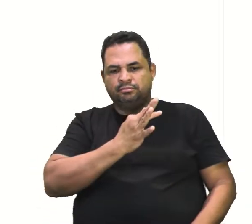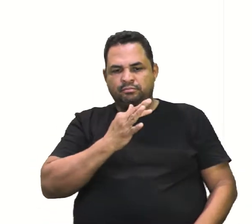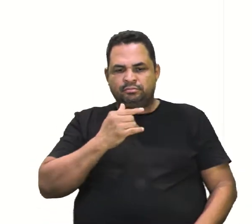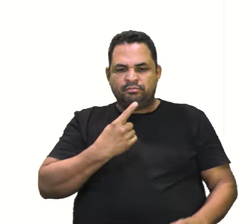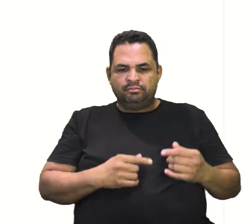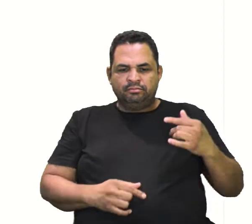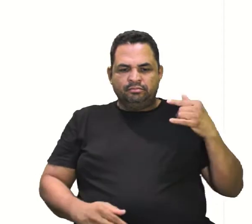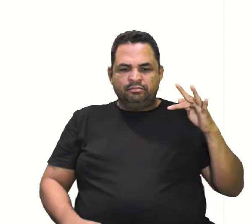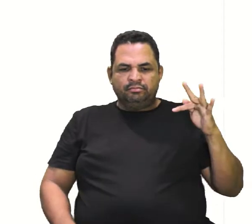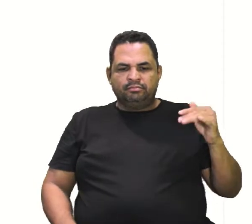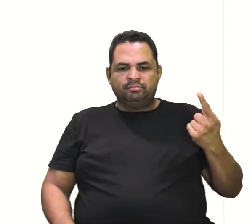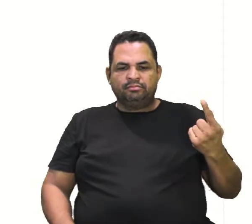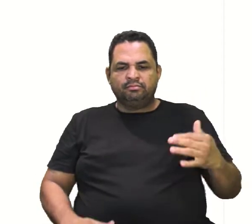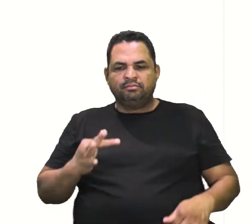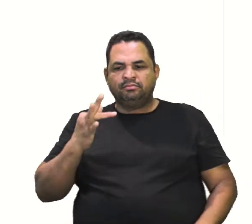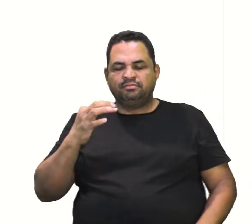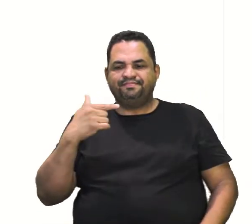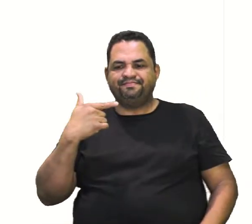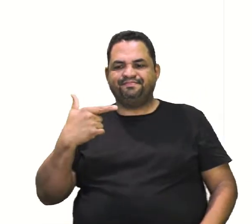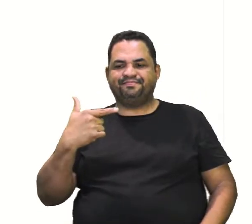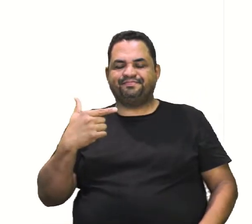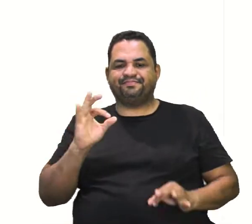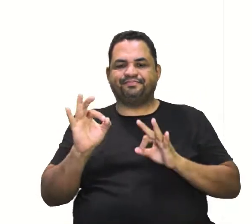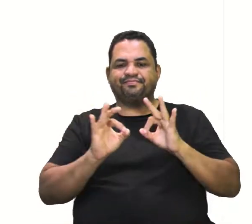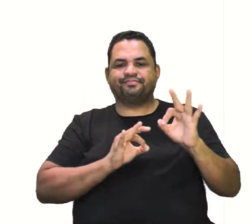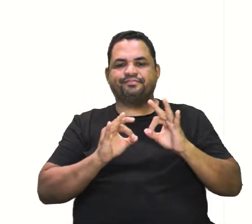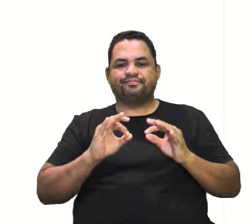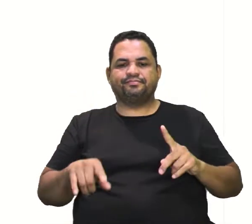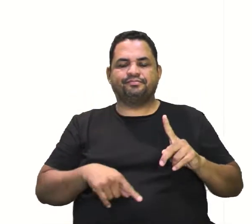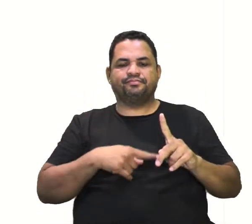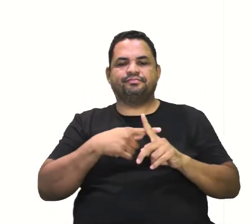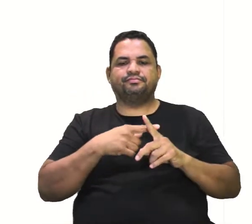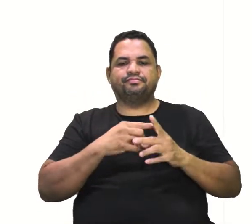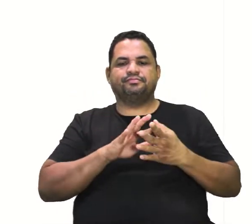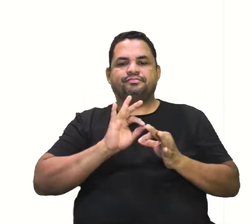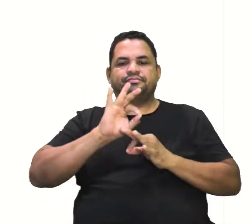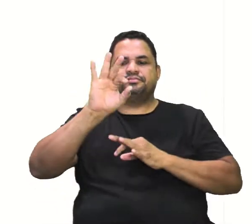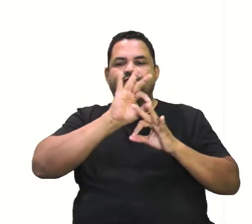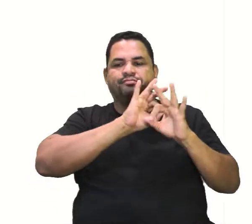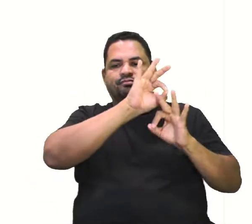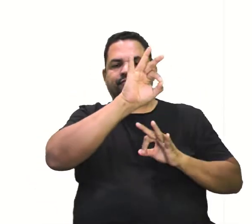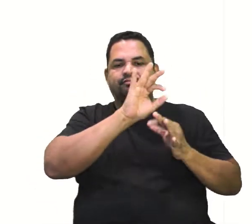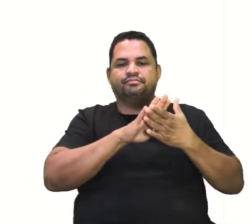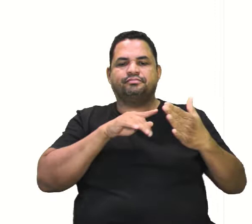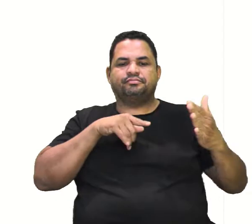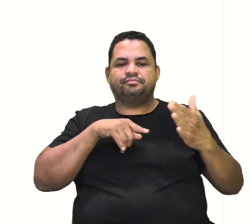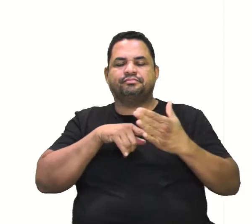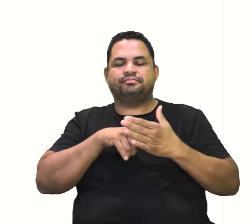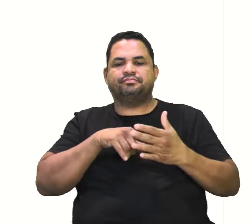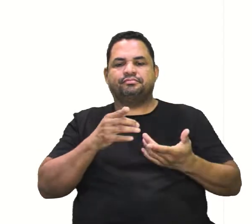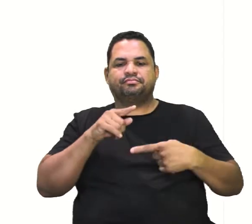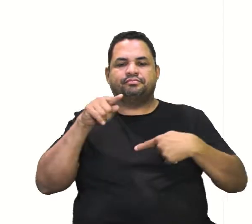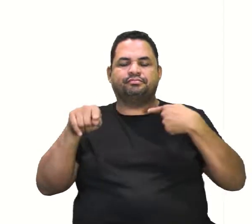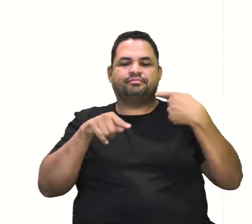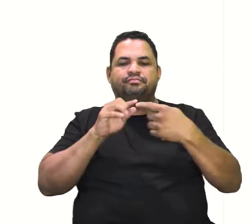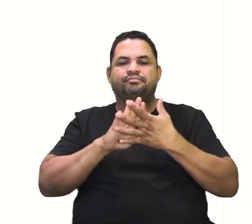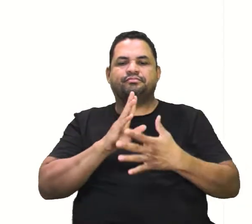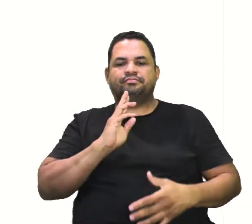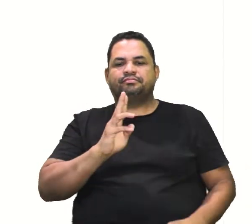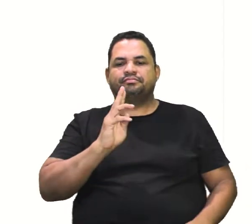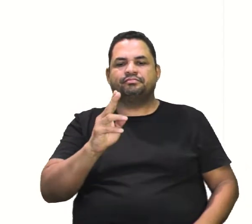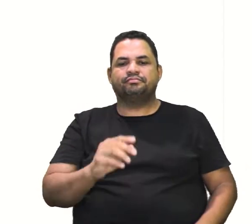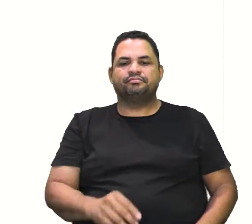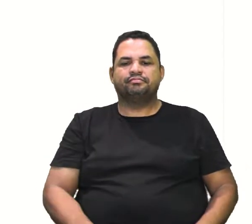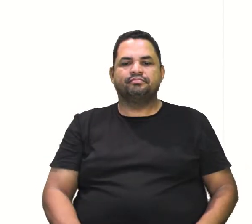2, e esses pontos vão formar a soma das distâncias dele até o foco, sempre vai ser uma